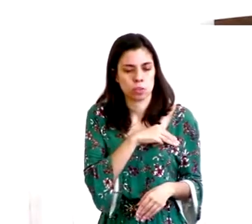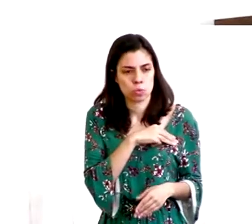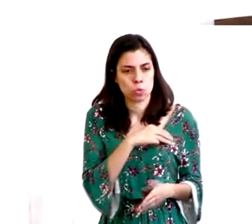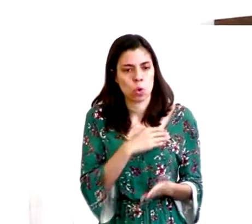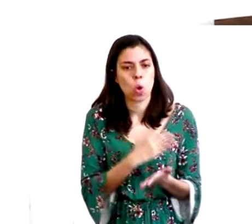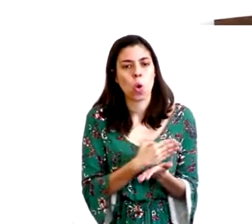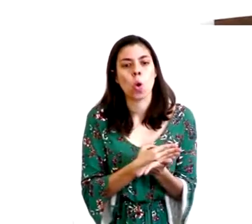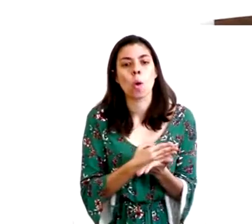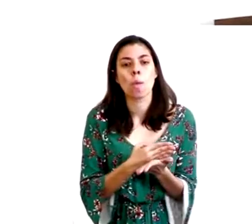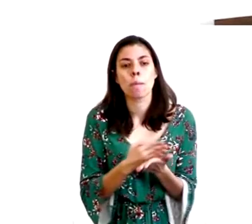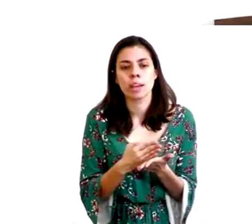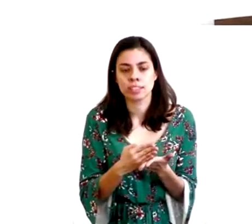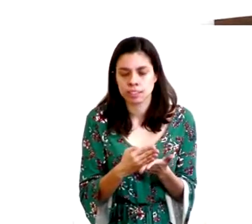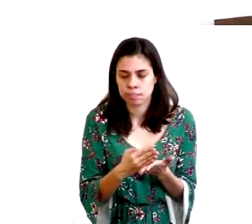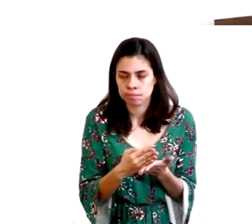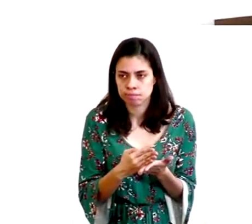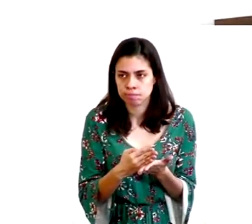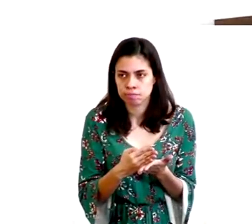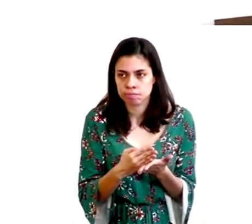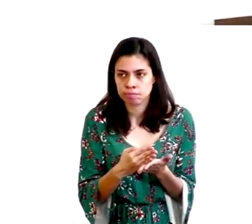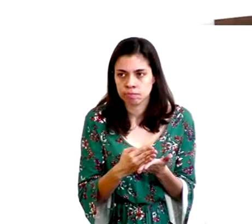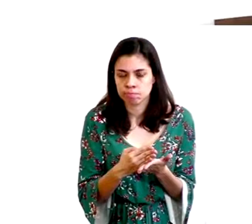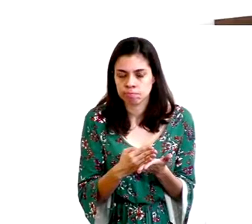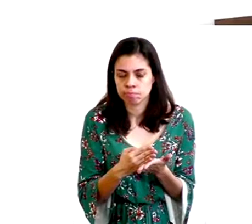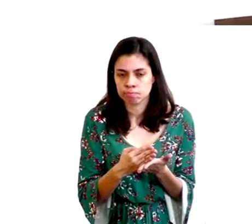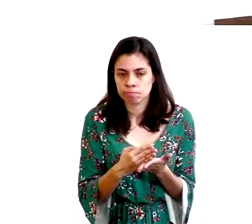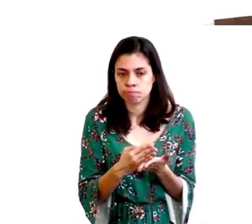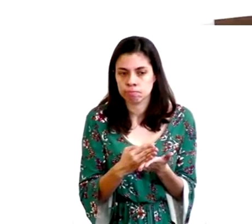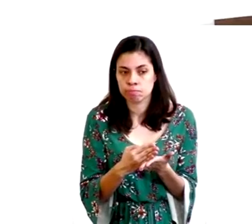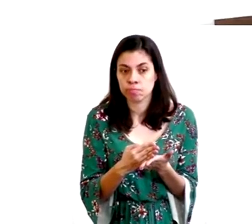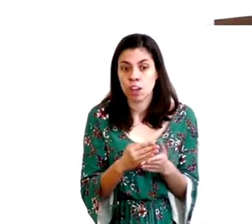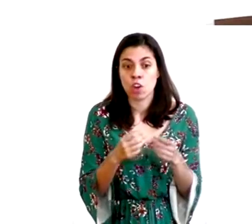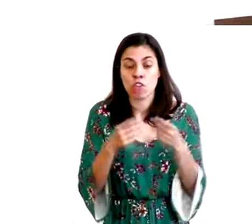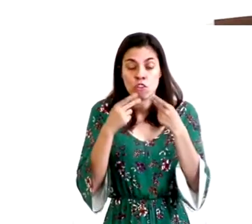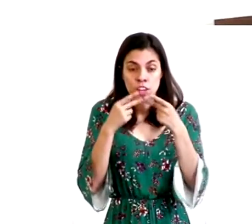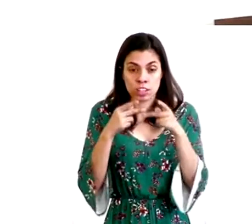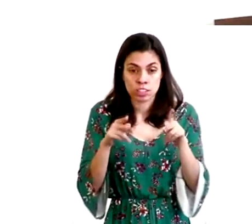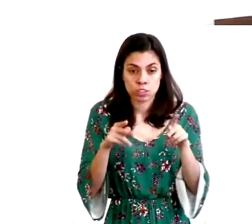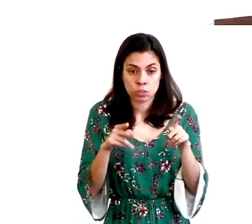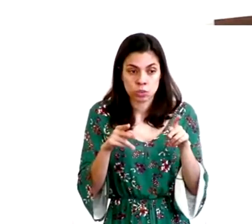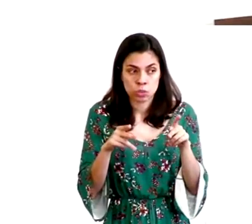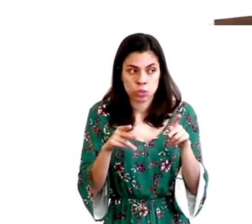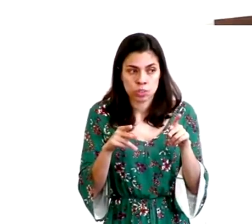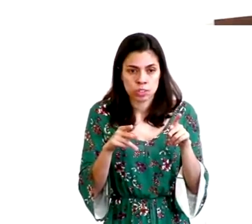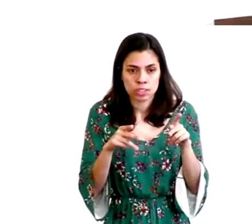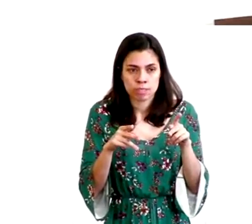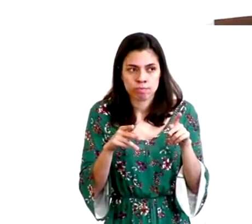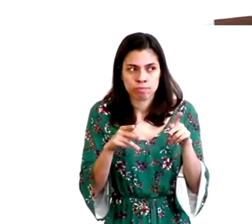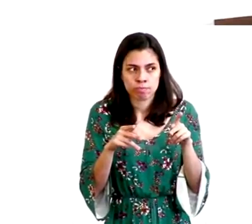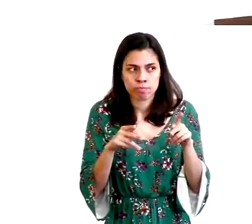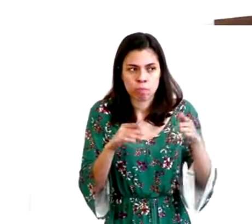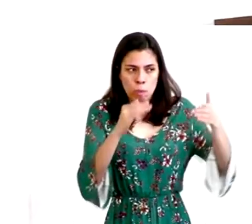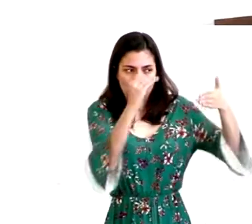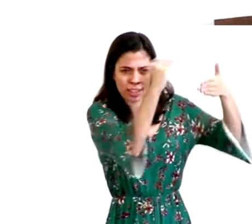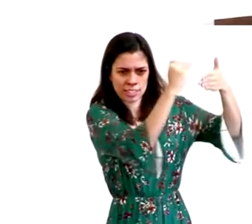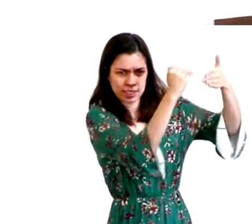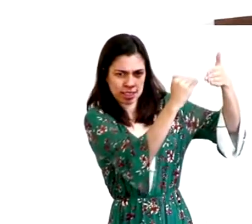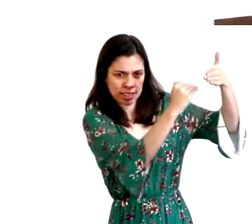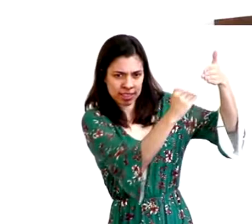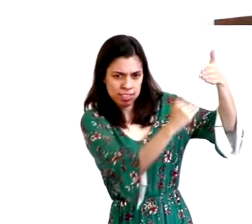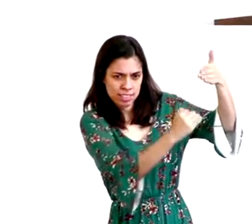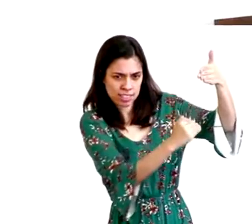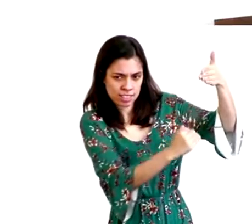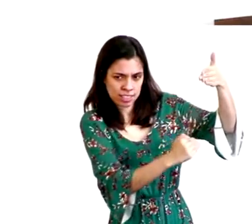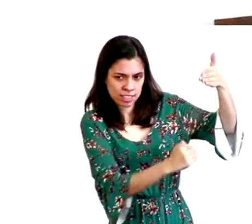Evangelho de Mateus. Ele nos fornece a genealogia e nos dá a informação de que